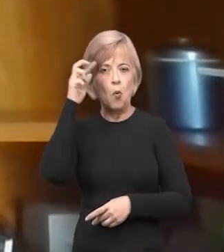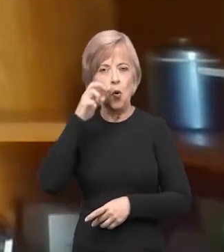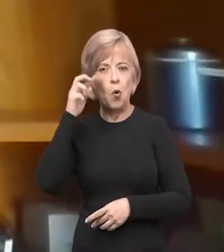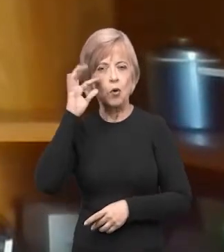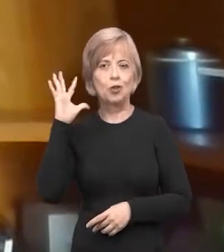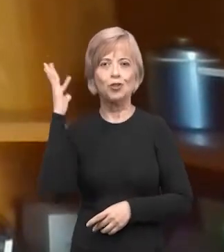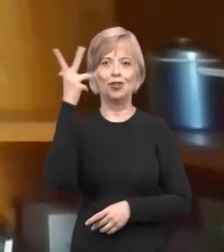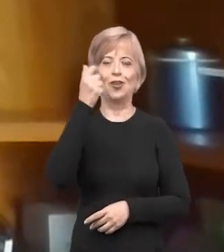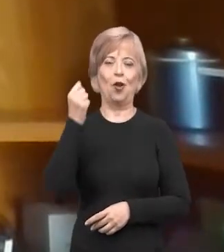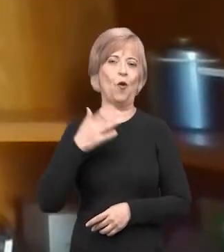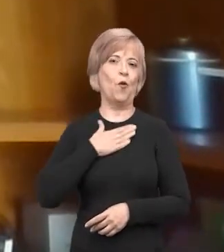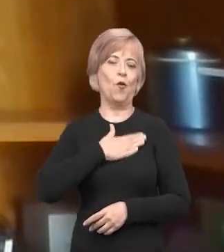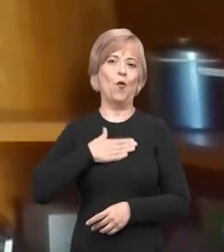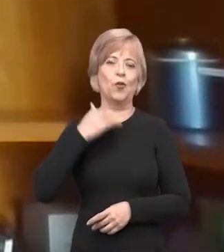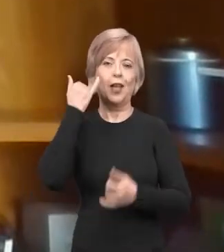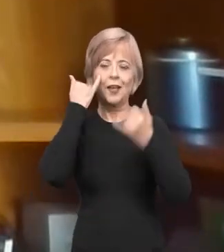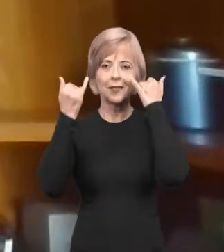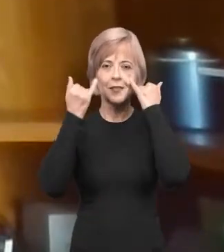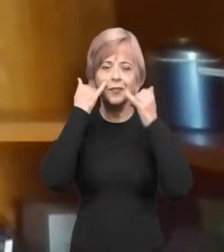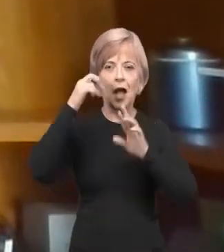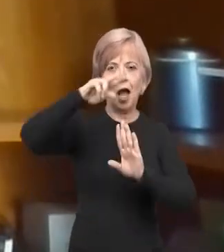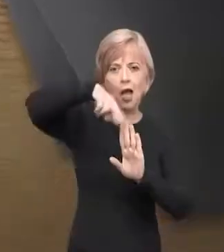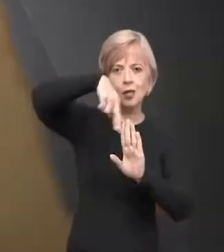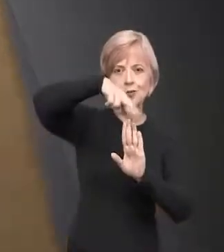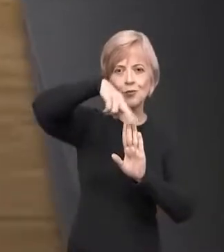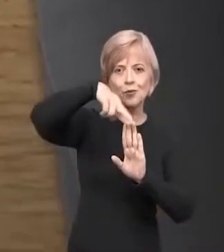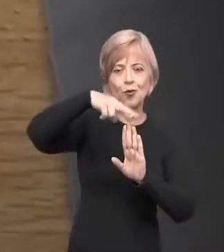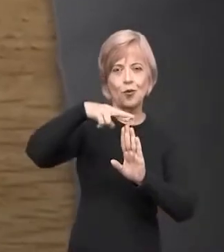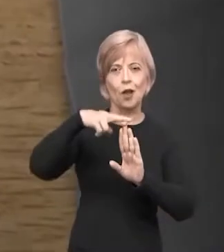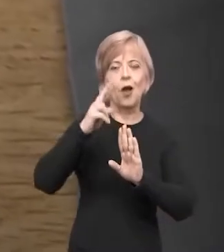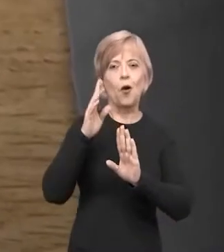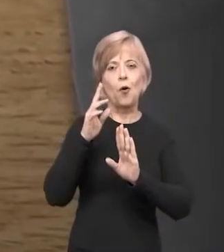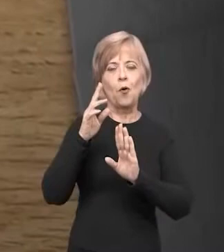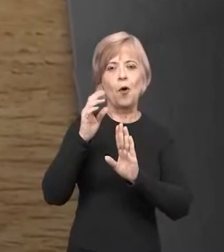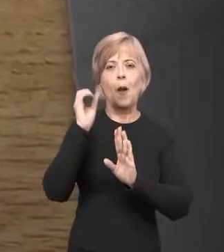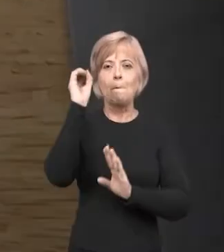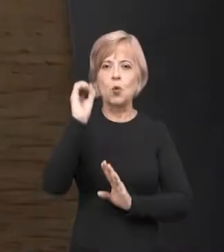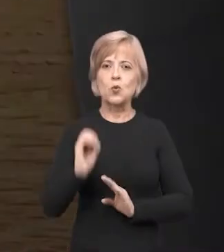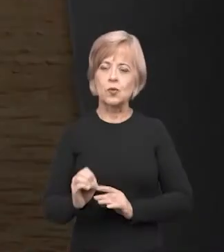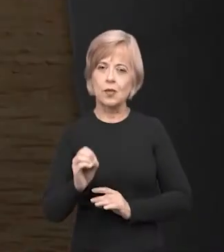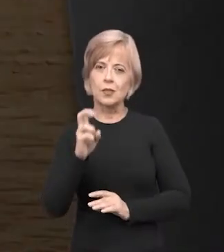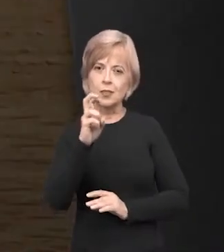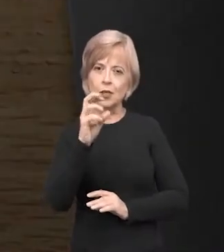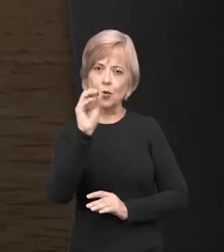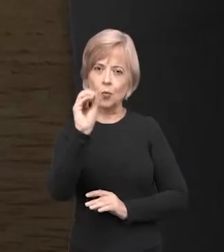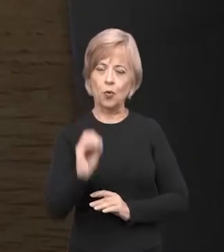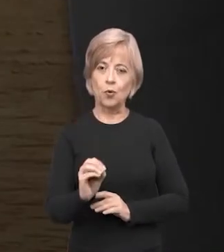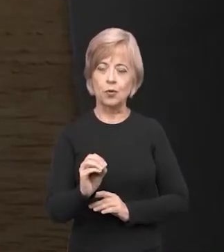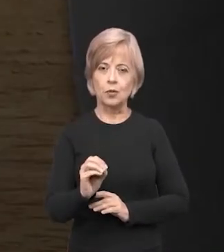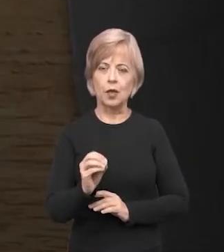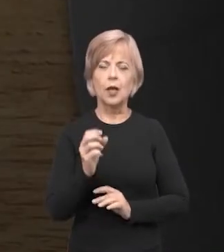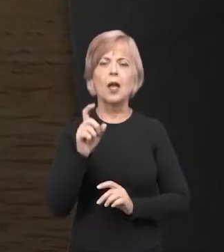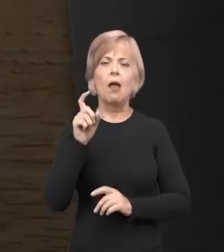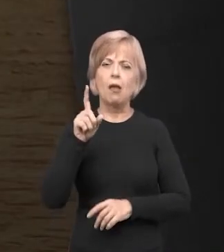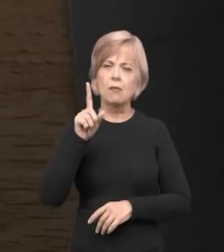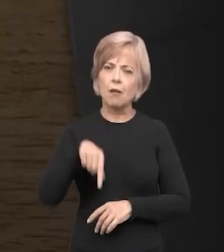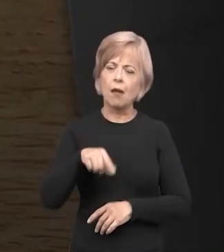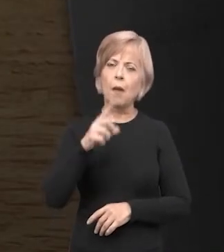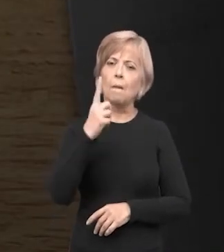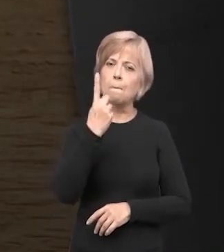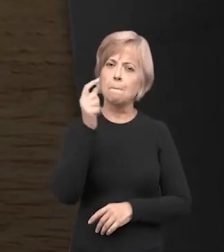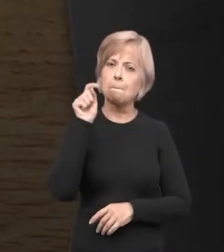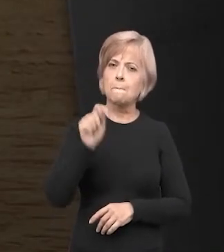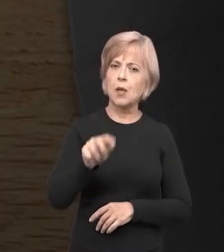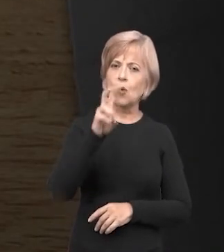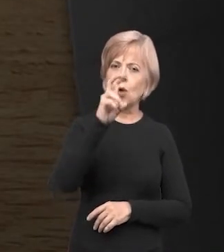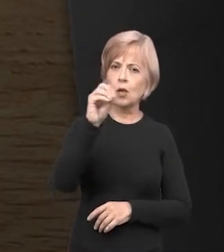da nossa ideia e acabou criando, por resolução, esse percentual de 5%. São 1.500 vagas